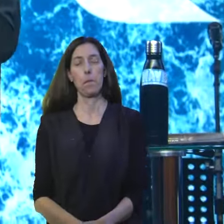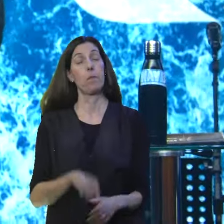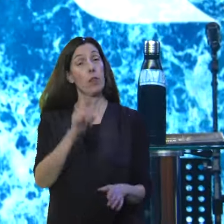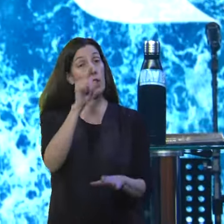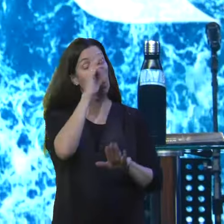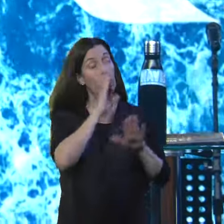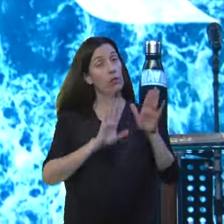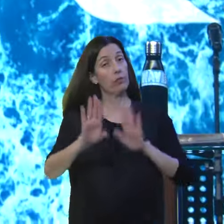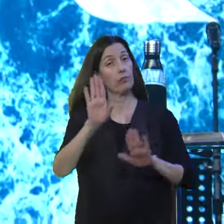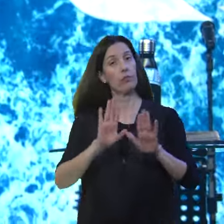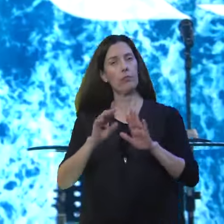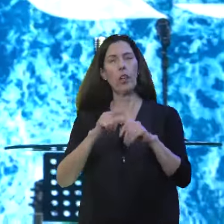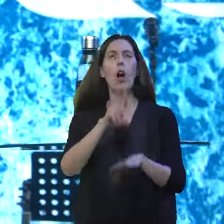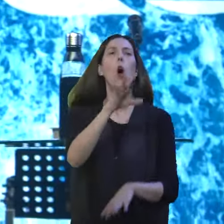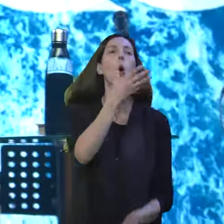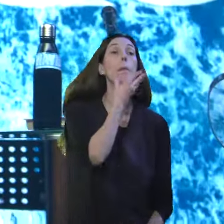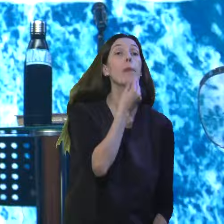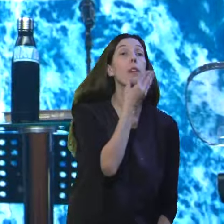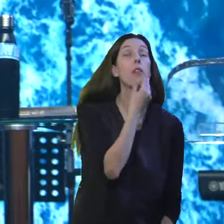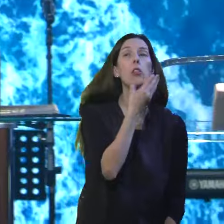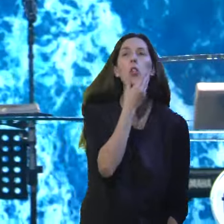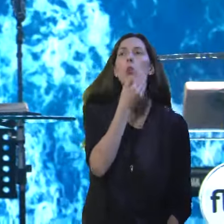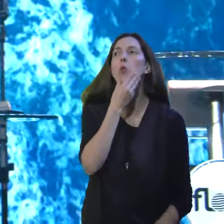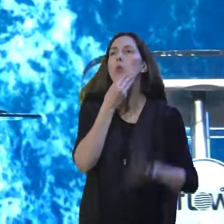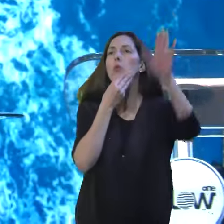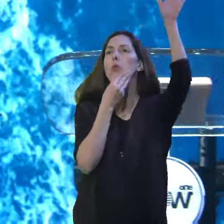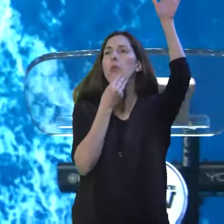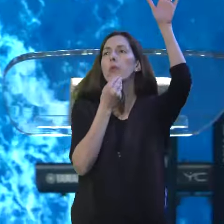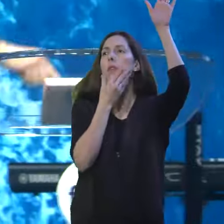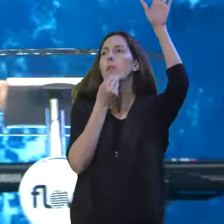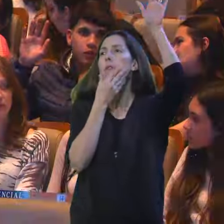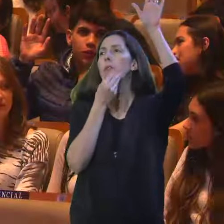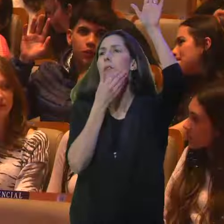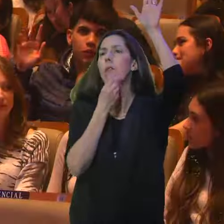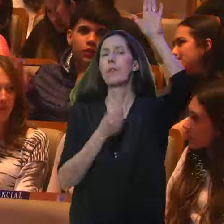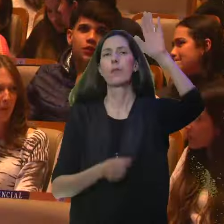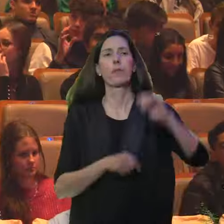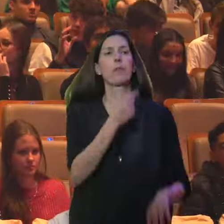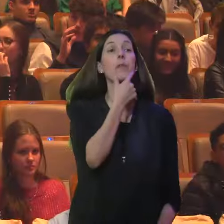Cuidado. Primeiro eu vou falar com os meninos. Os meninos estão aí, cadê?